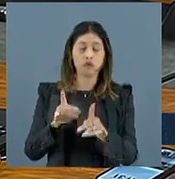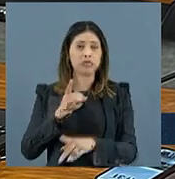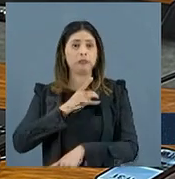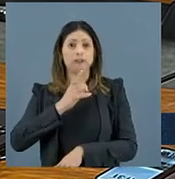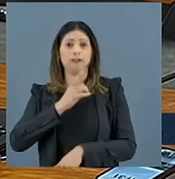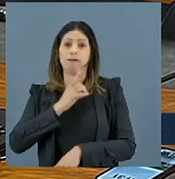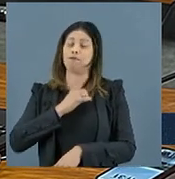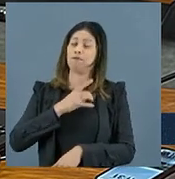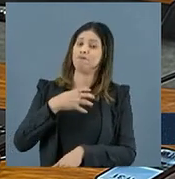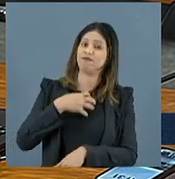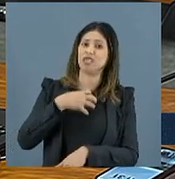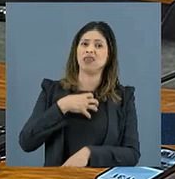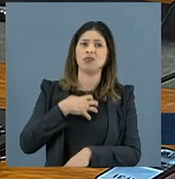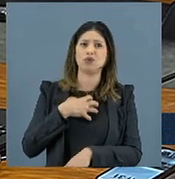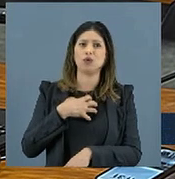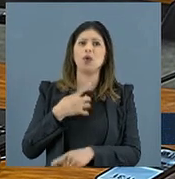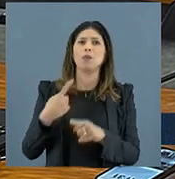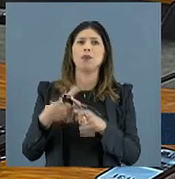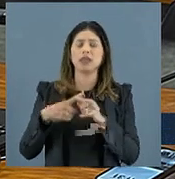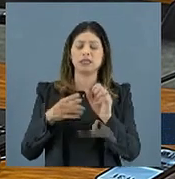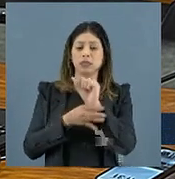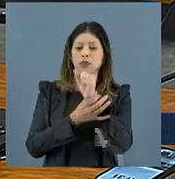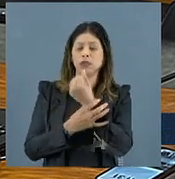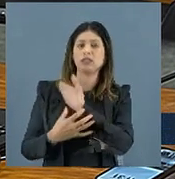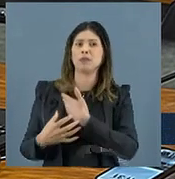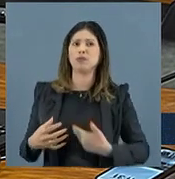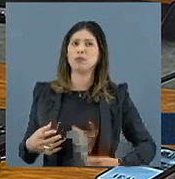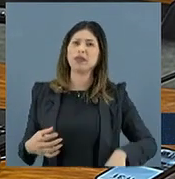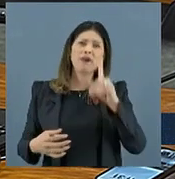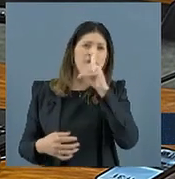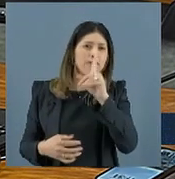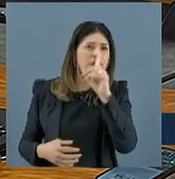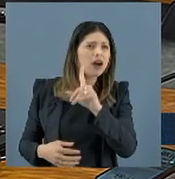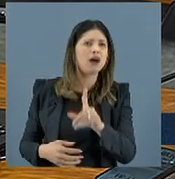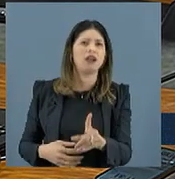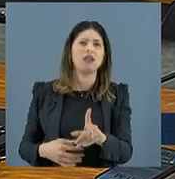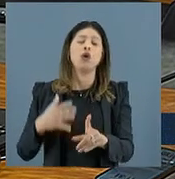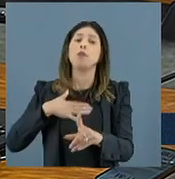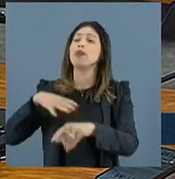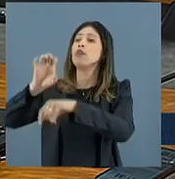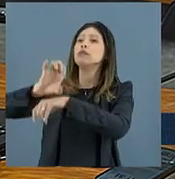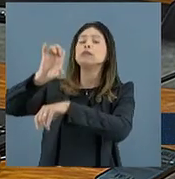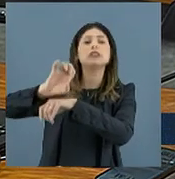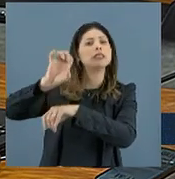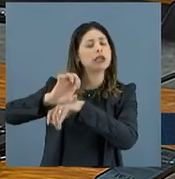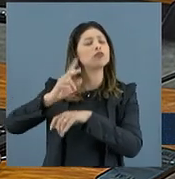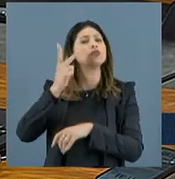segurança pública no país inteiro é falha. O meu estado do Ceará, por exemplo, doutor Vladimir,